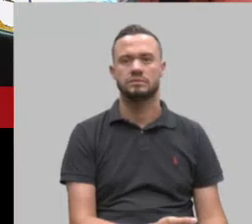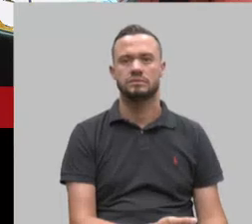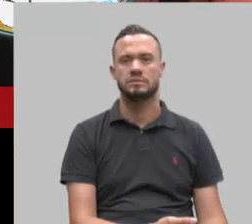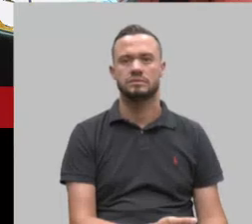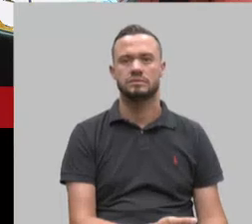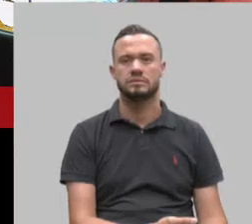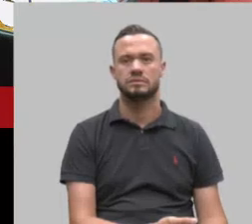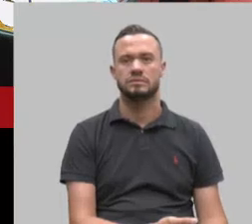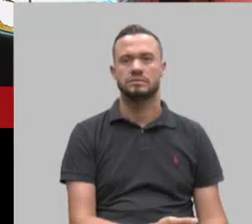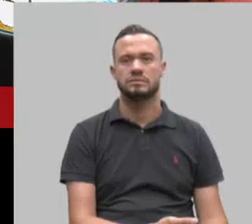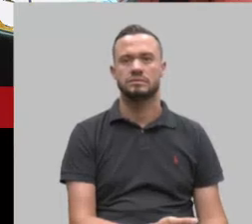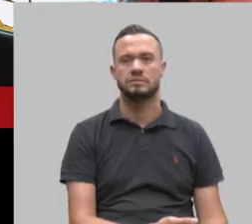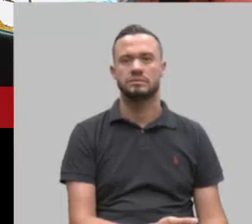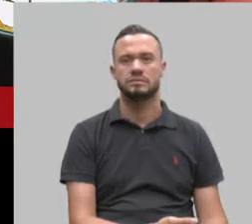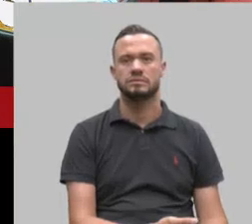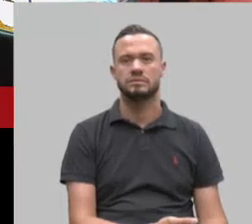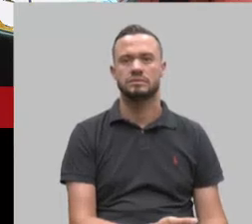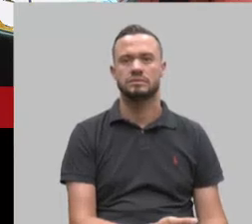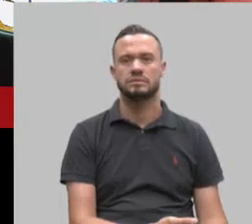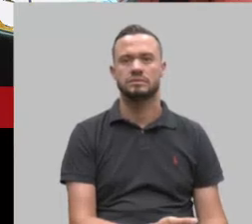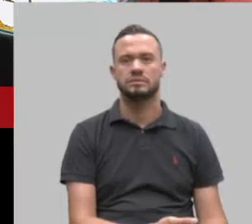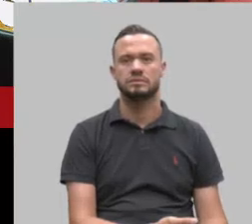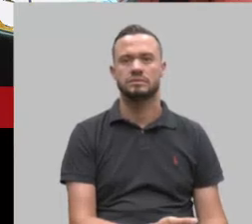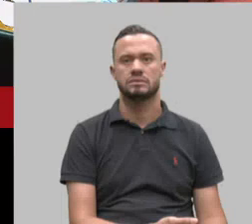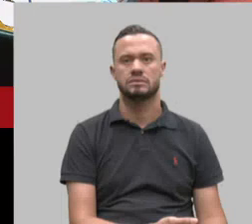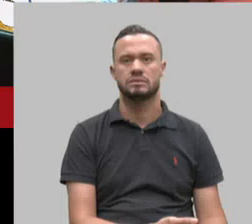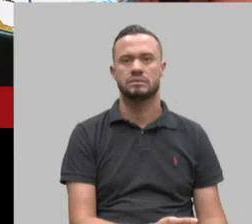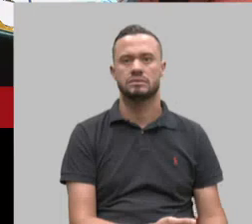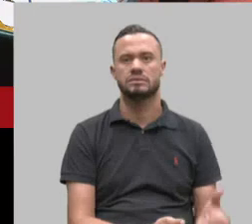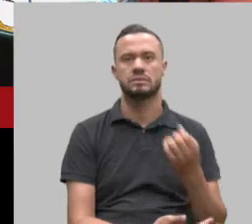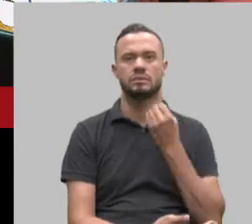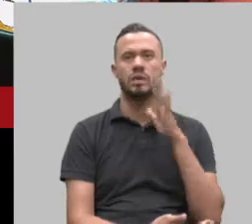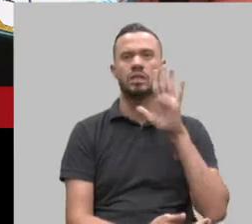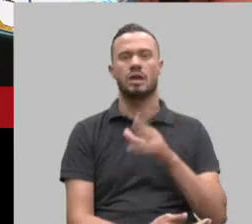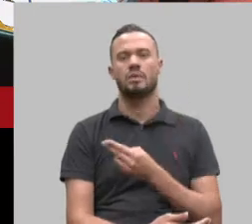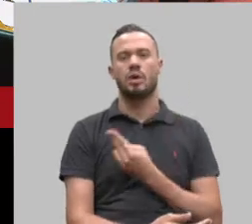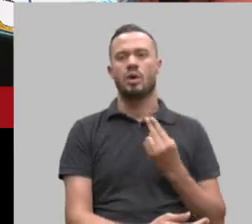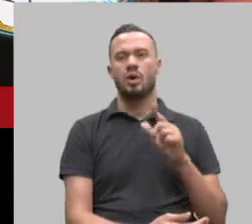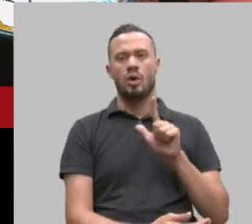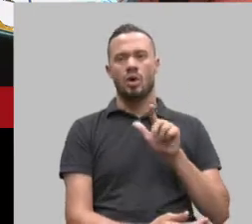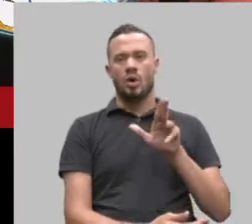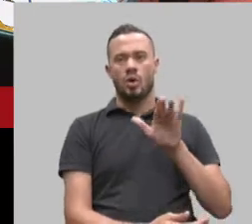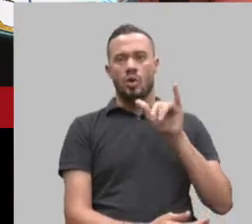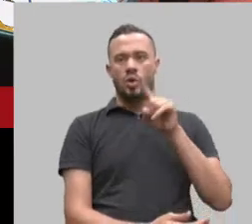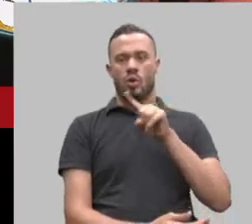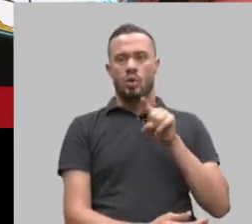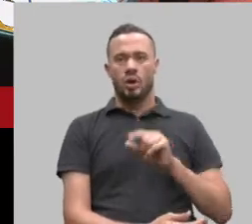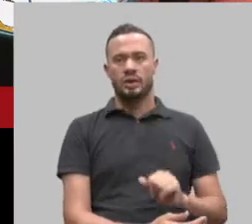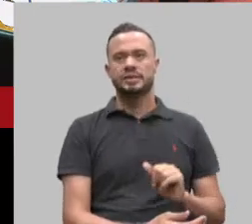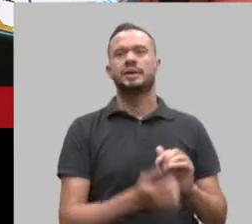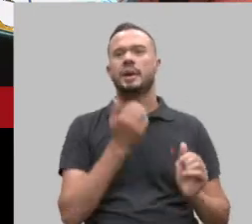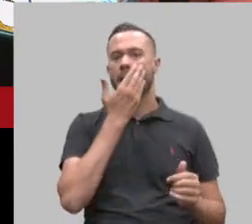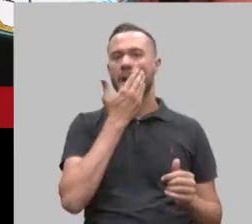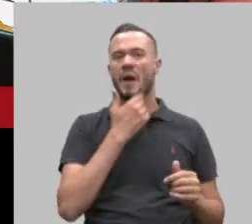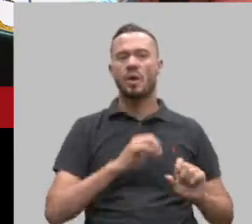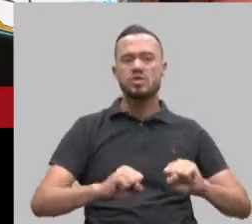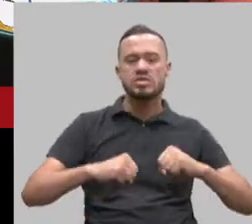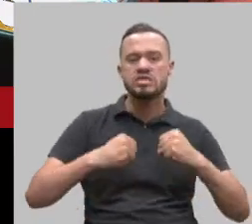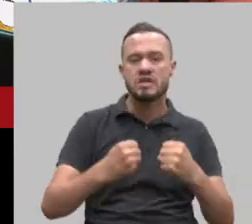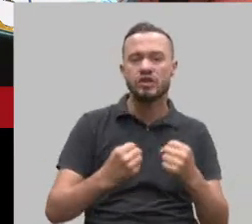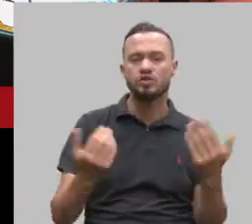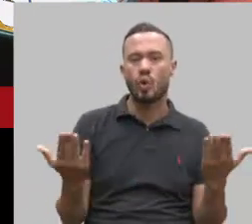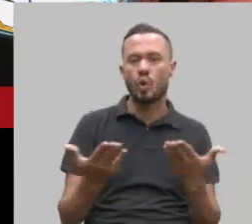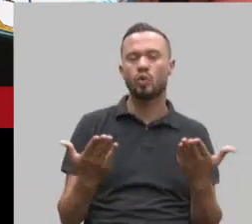breve Boa tarde meu nome é Luísa eu sou da cidade de Olímpio Noronha eu defendo essa proposta porque eu acho que ela é muito